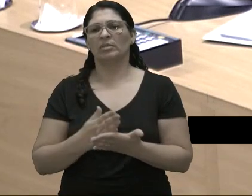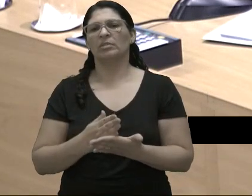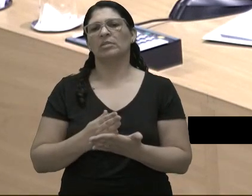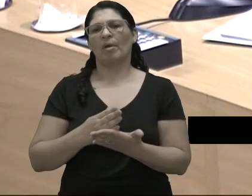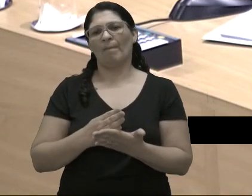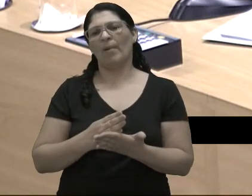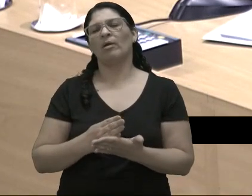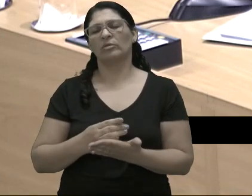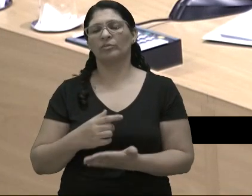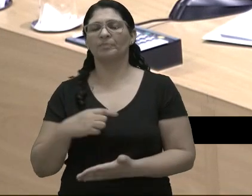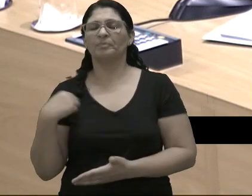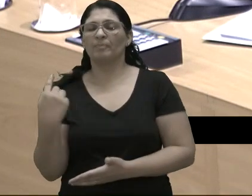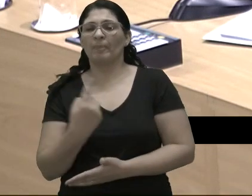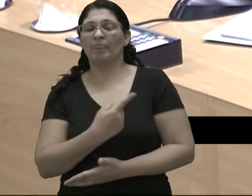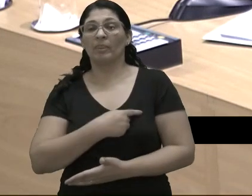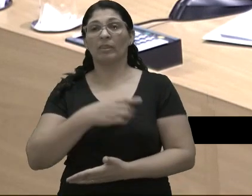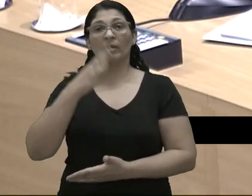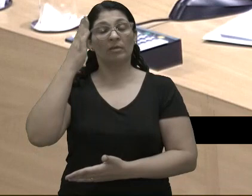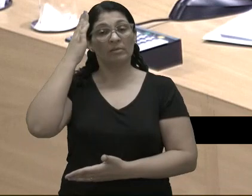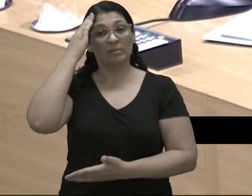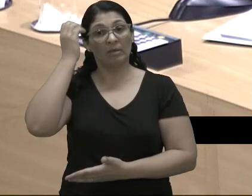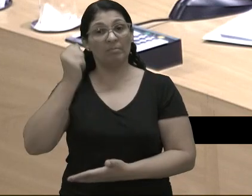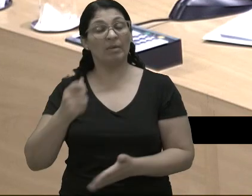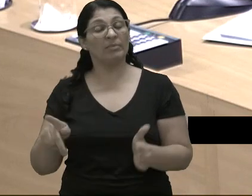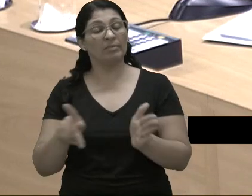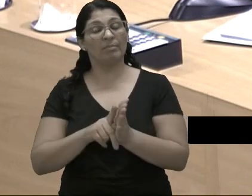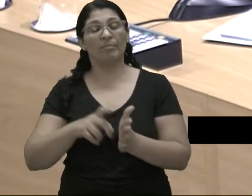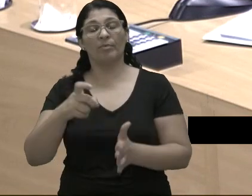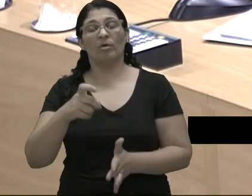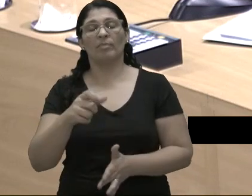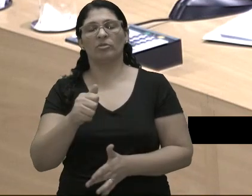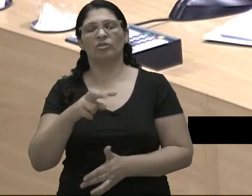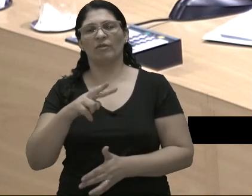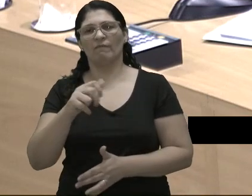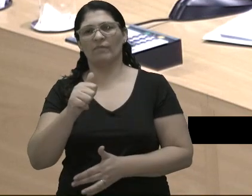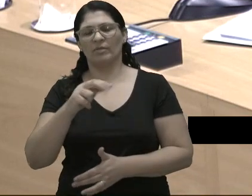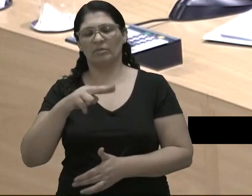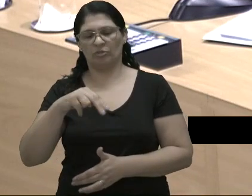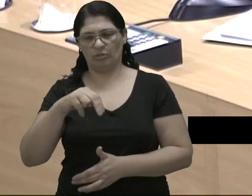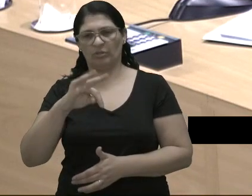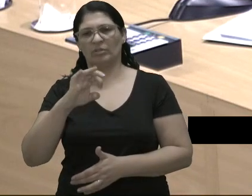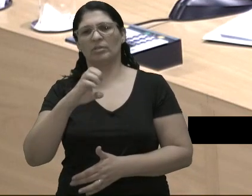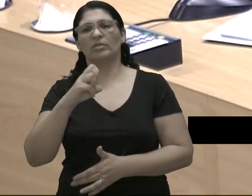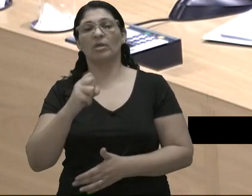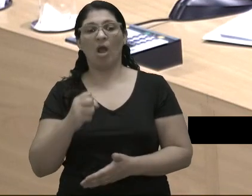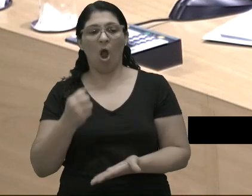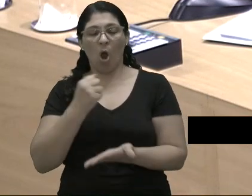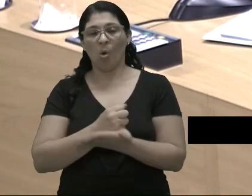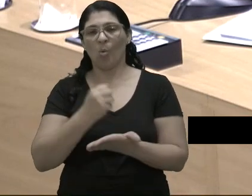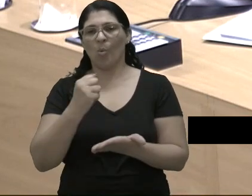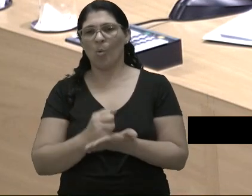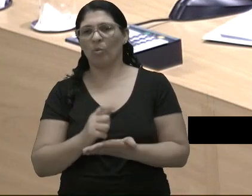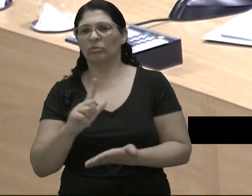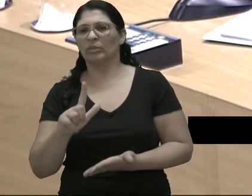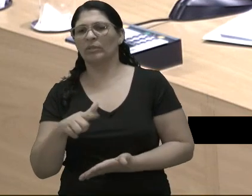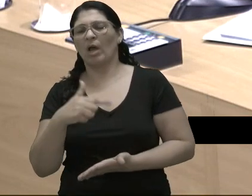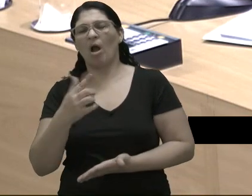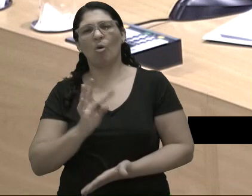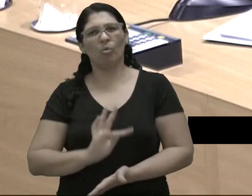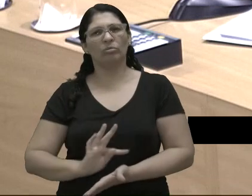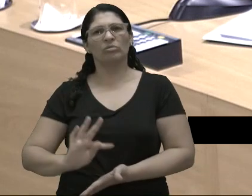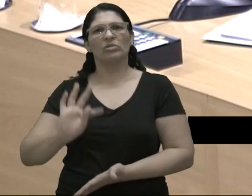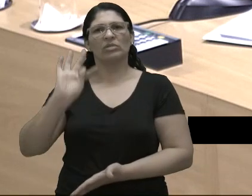tem ciência é que a própria Chavantes vai fazer a contratação da equipe, né, dos técnicos em